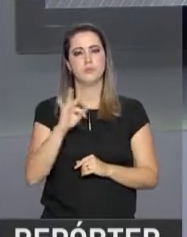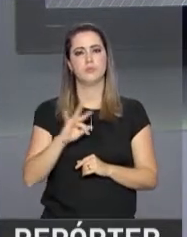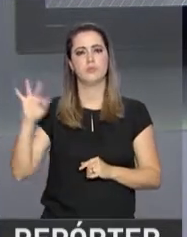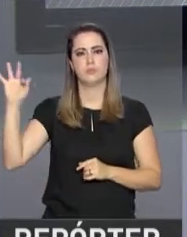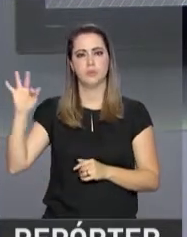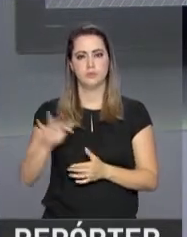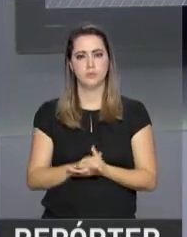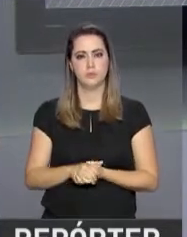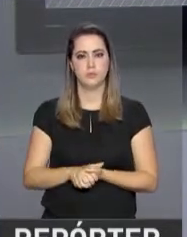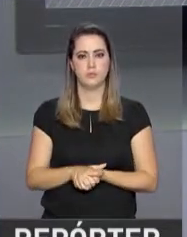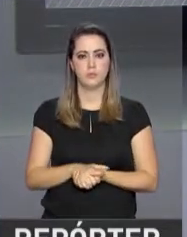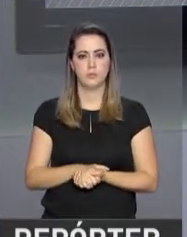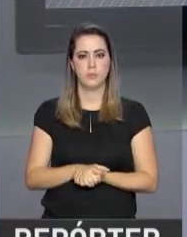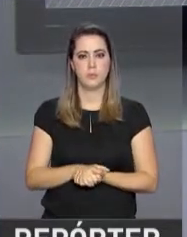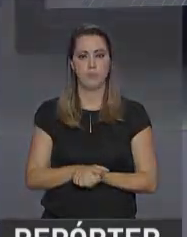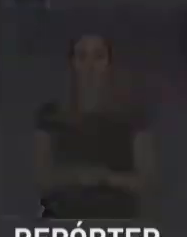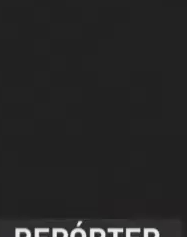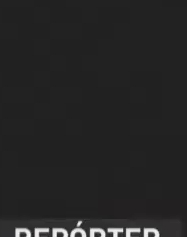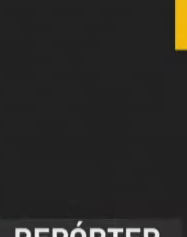do governo federal